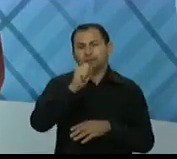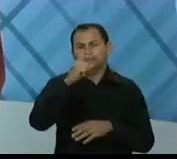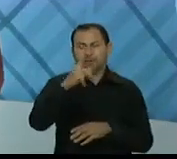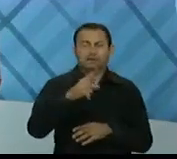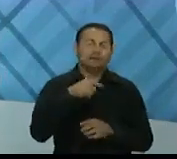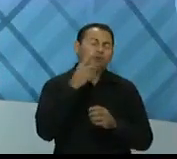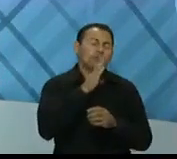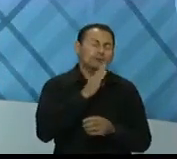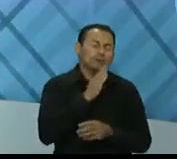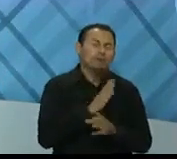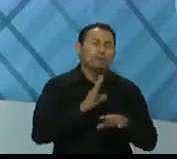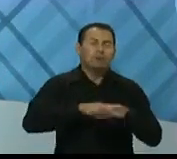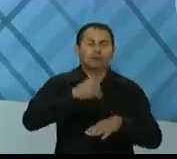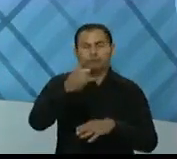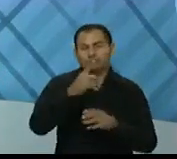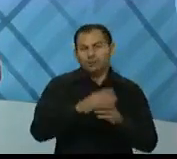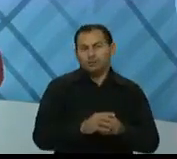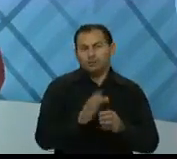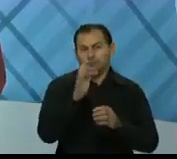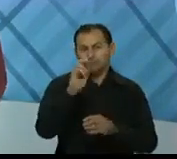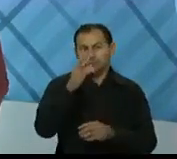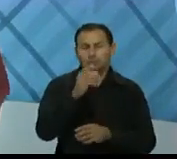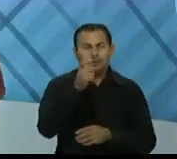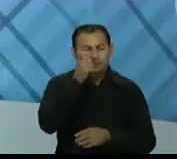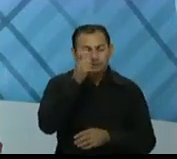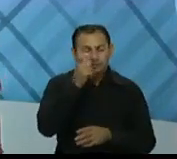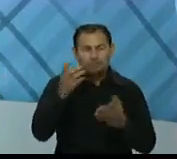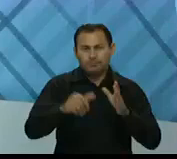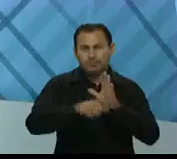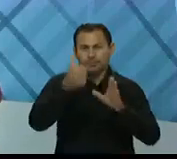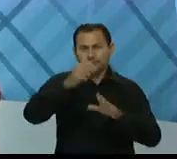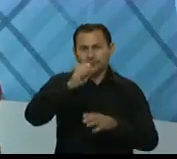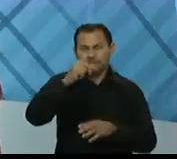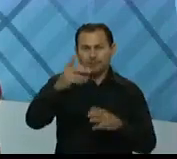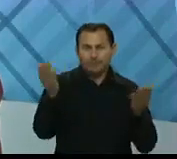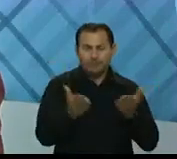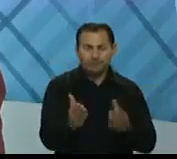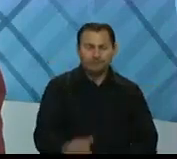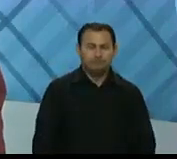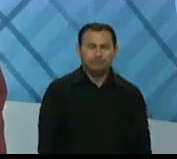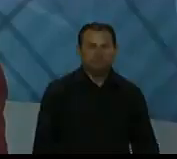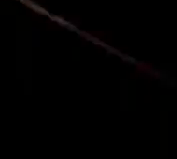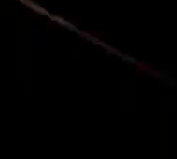problema para conhecer mais um tipo de função. Vamos para a nossa próxima situação problema.